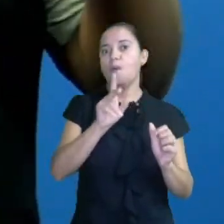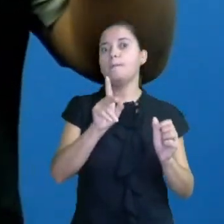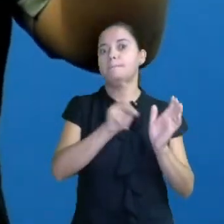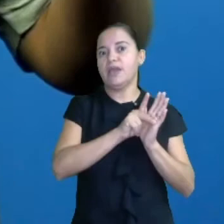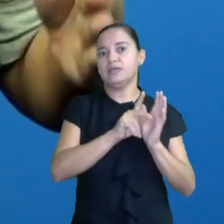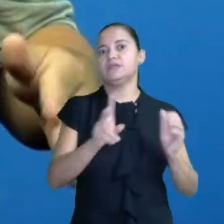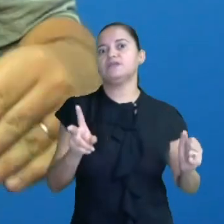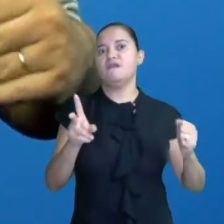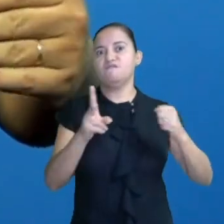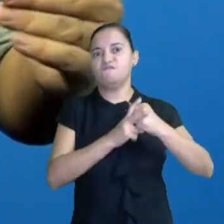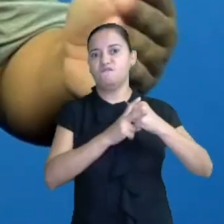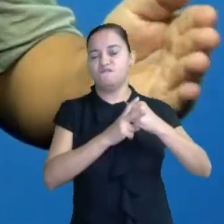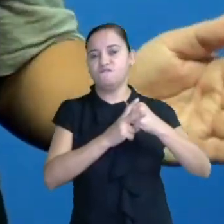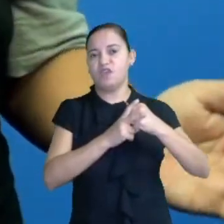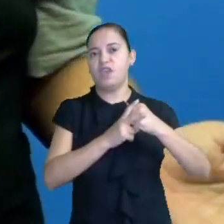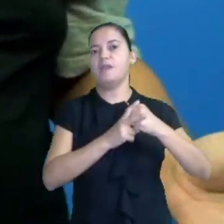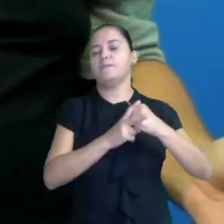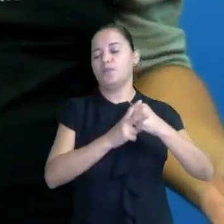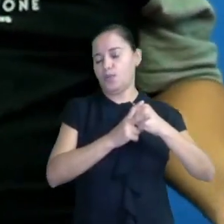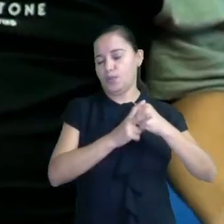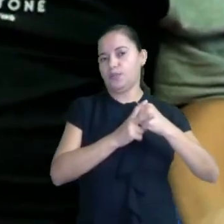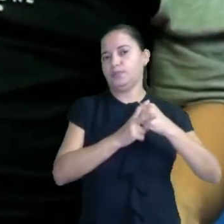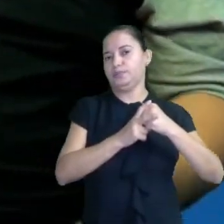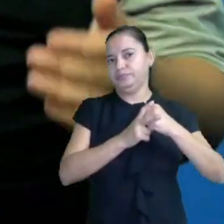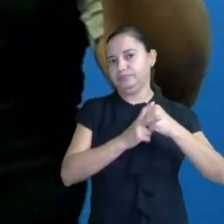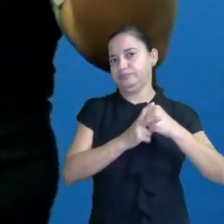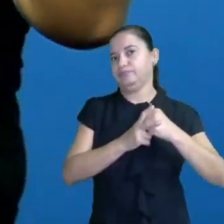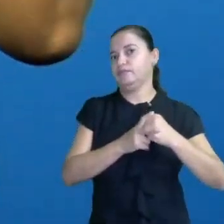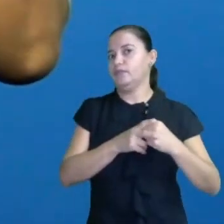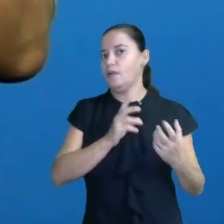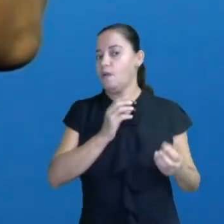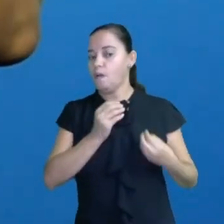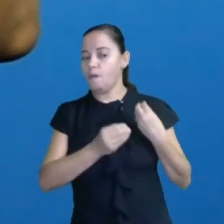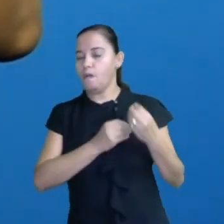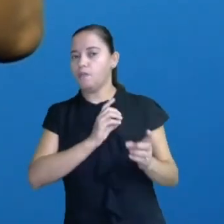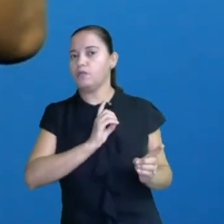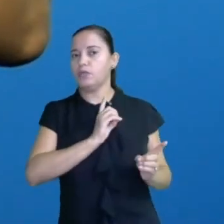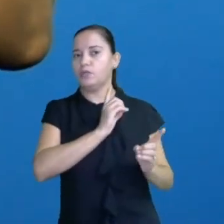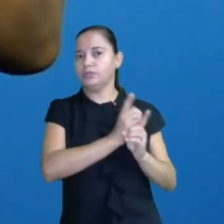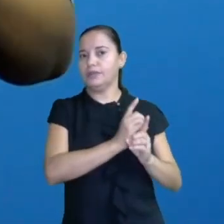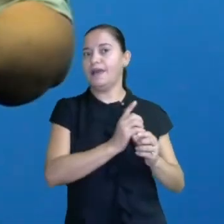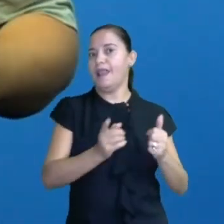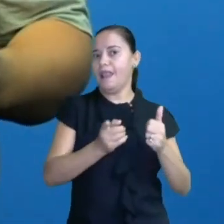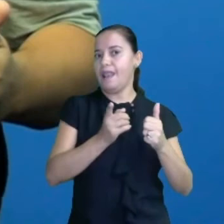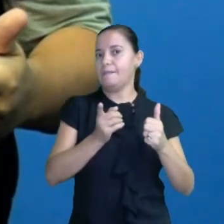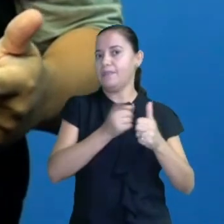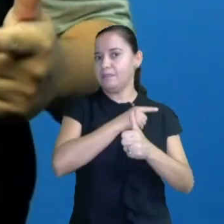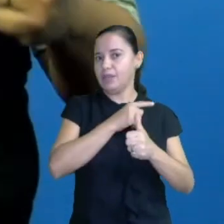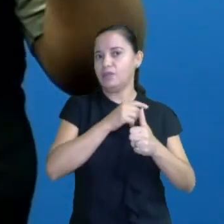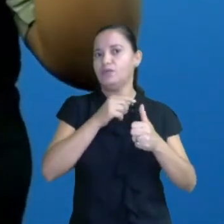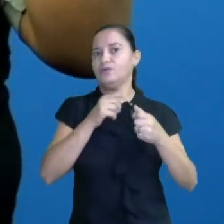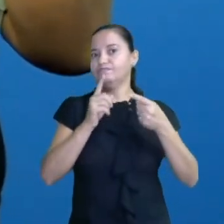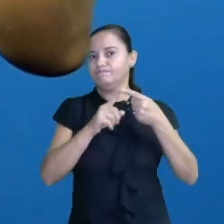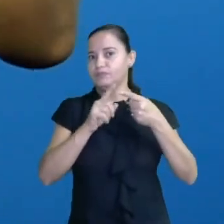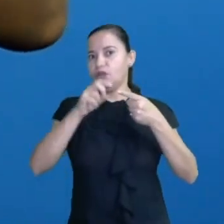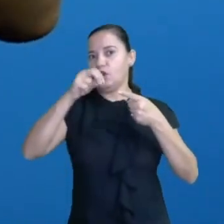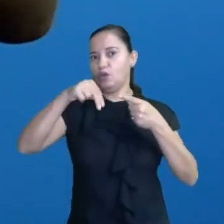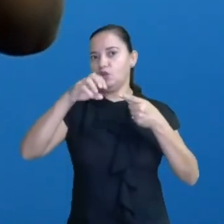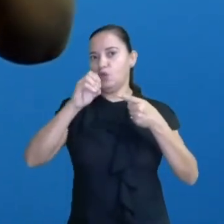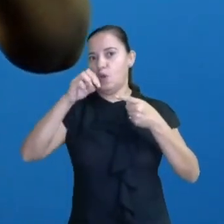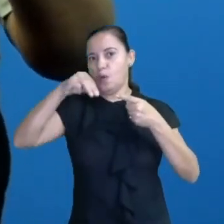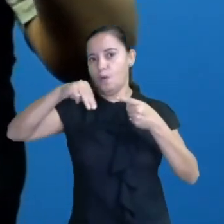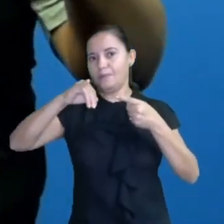for identificar quais são os sufixos. No anterior, nominal, será o quê?